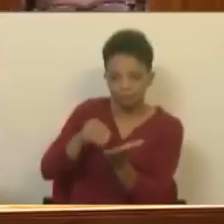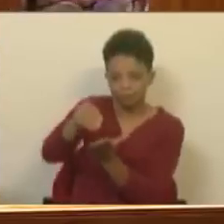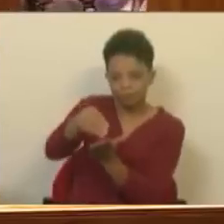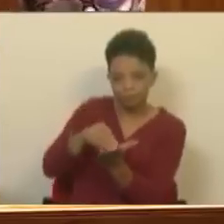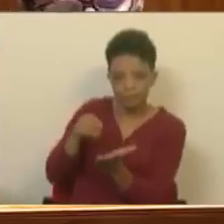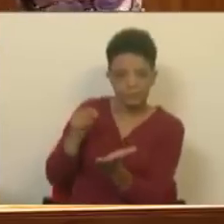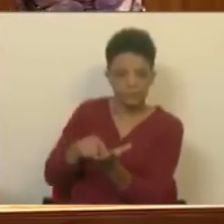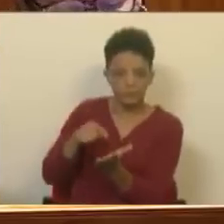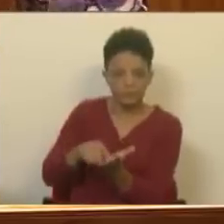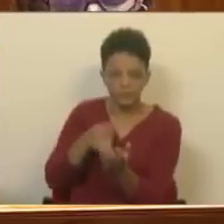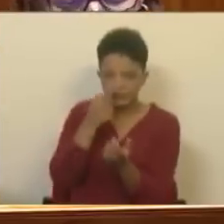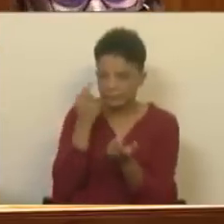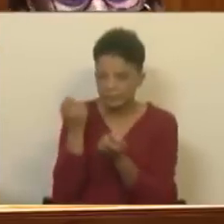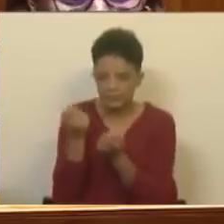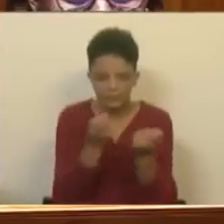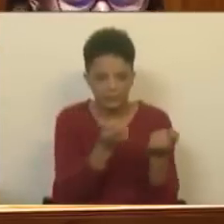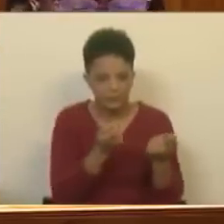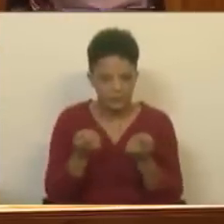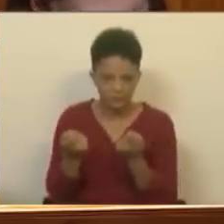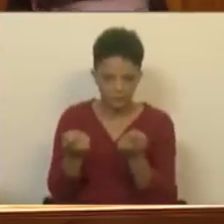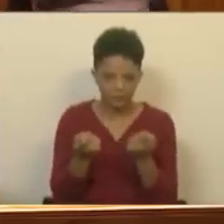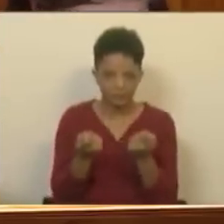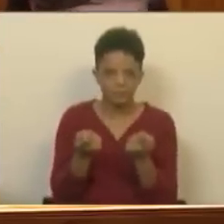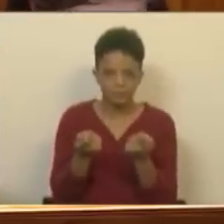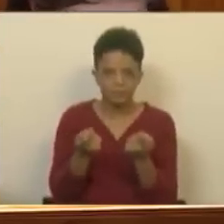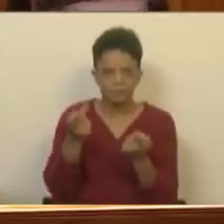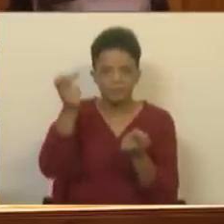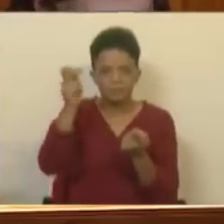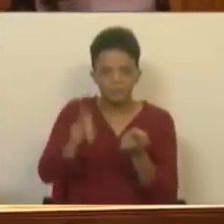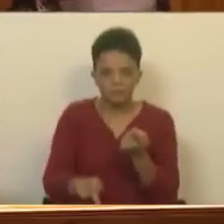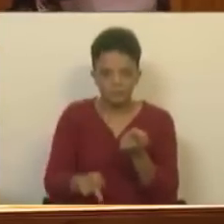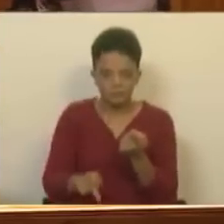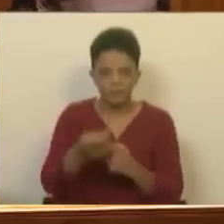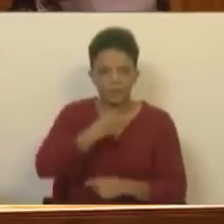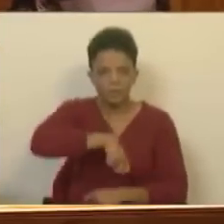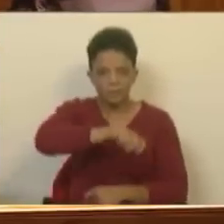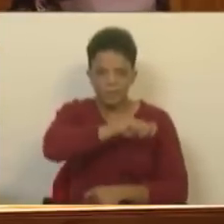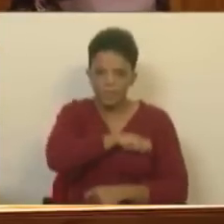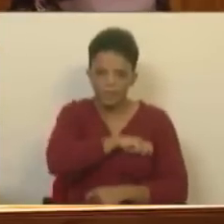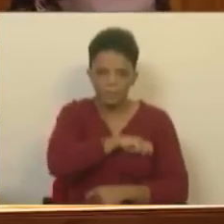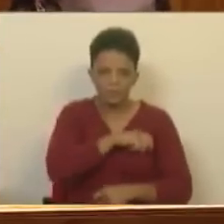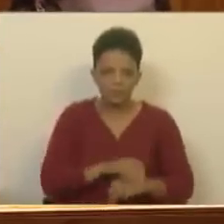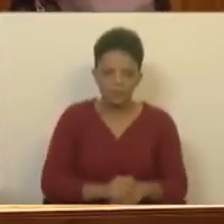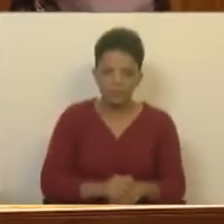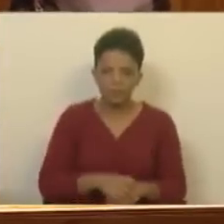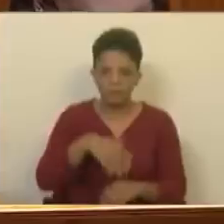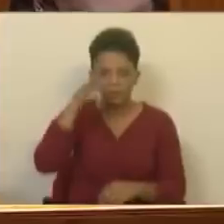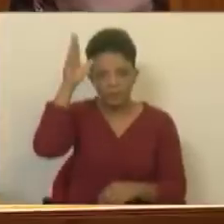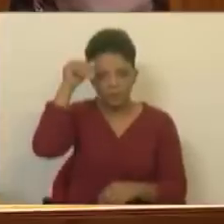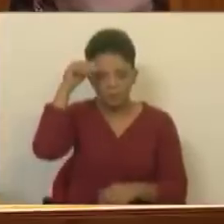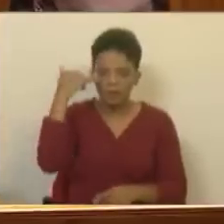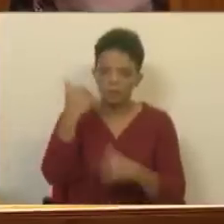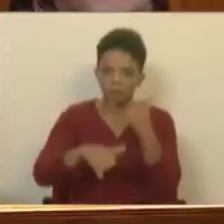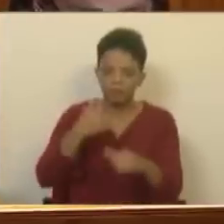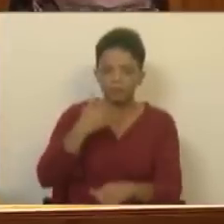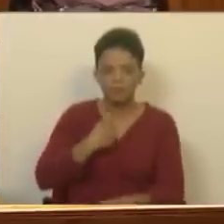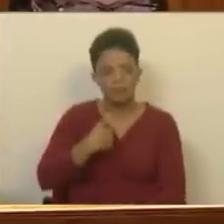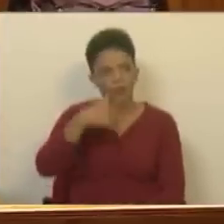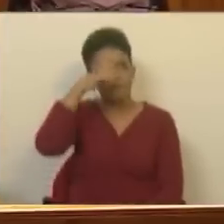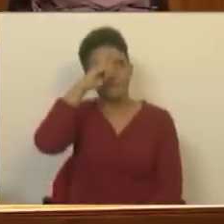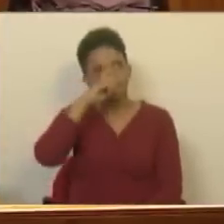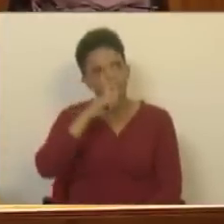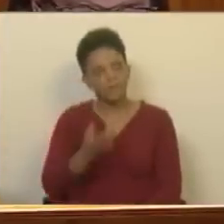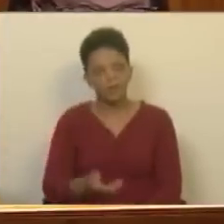redação muito semelhante a uma vigente em Espanha sobre os maus tratos animais tanto quanto me recordo